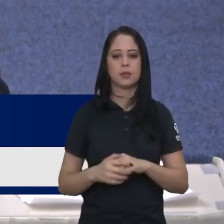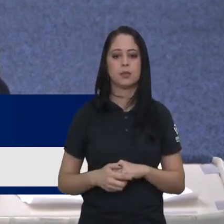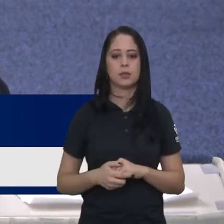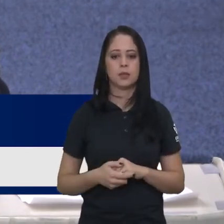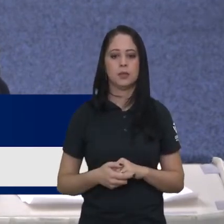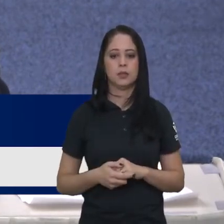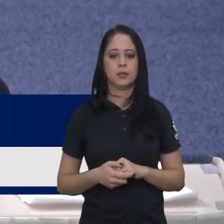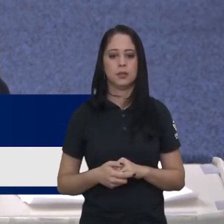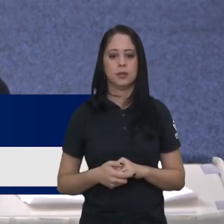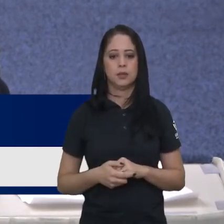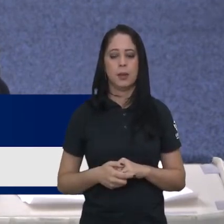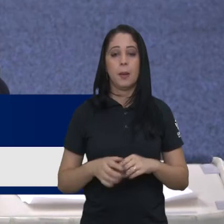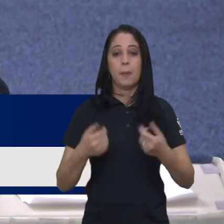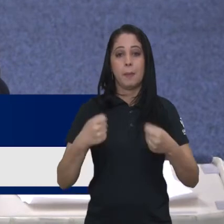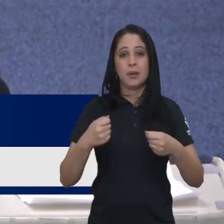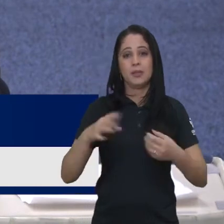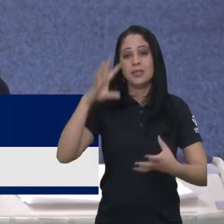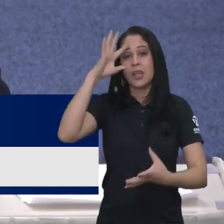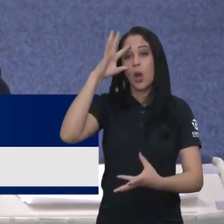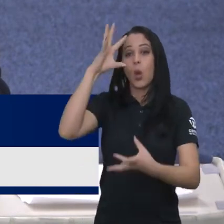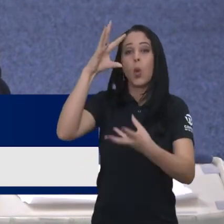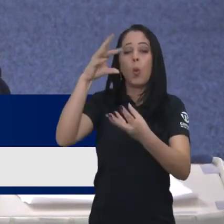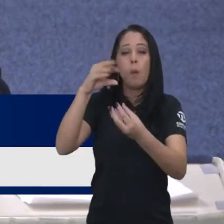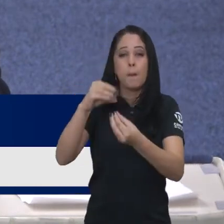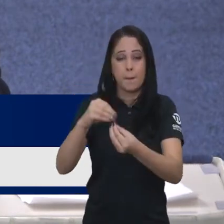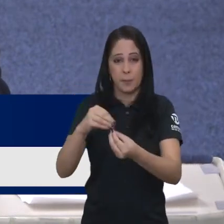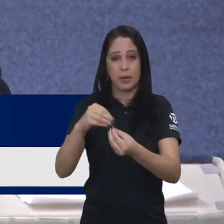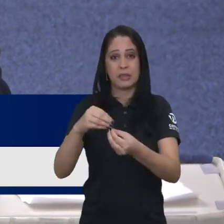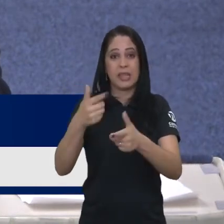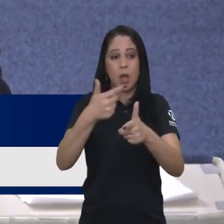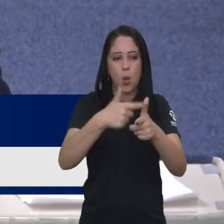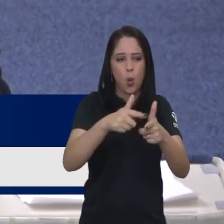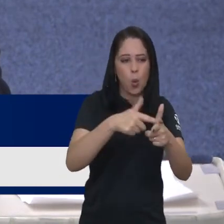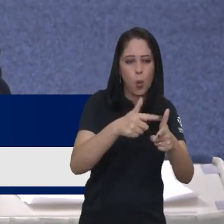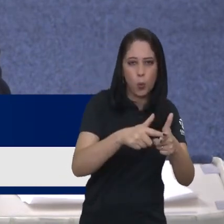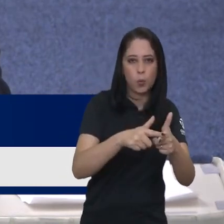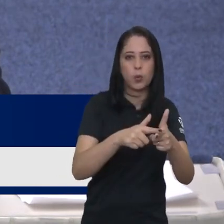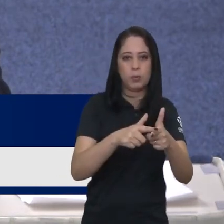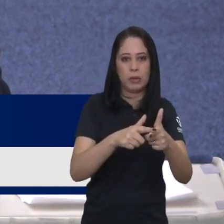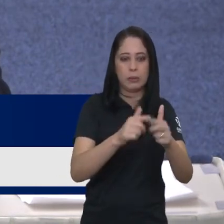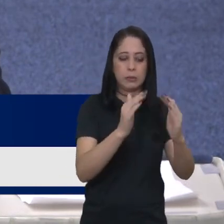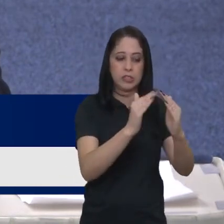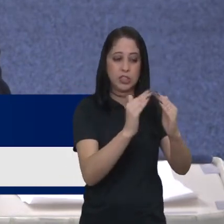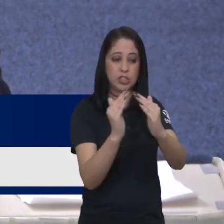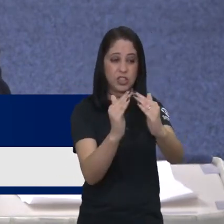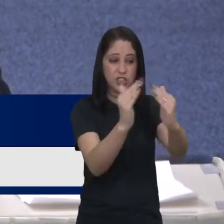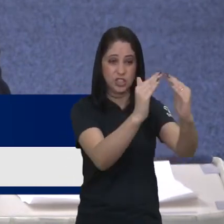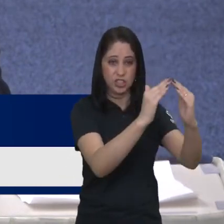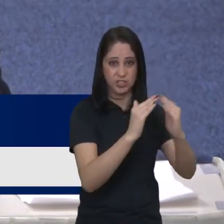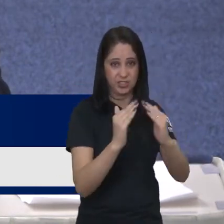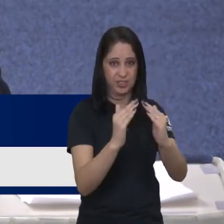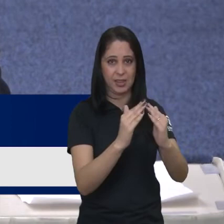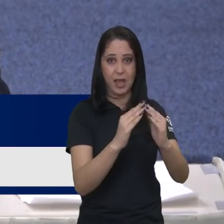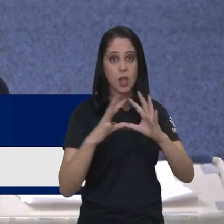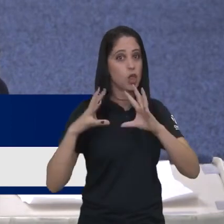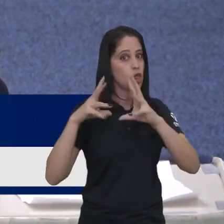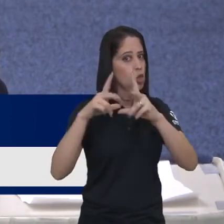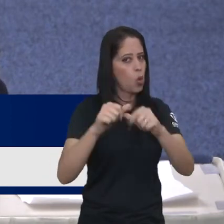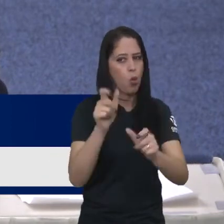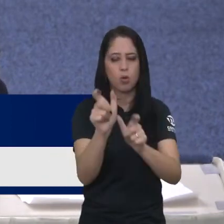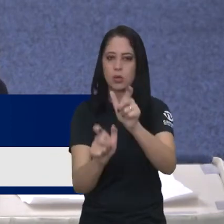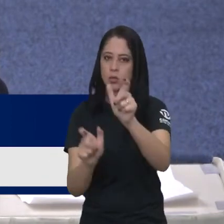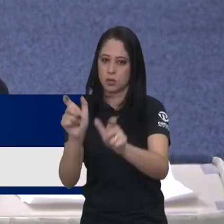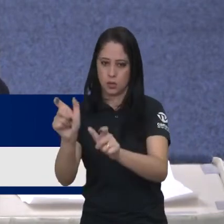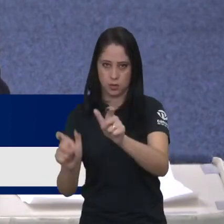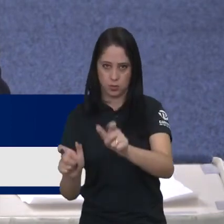é entender a complexidade do problema de regularização e de habitação em São José dos Campos para todas as